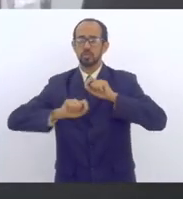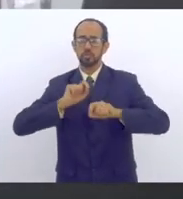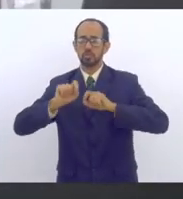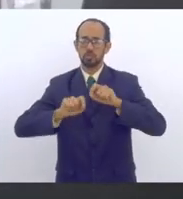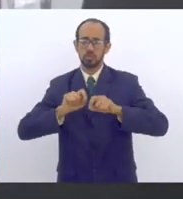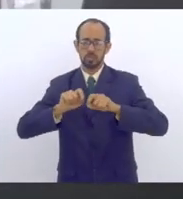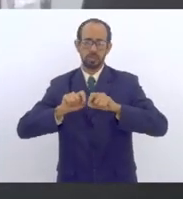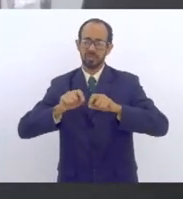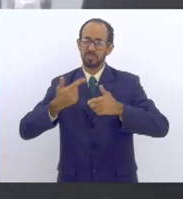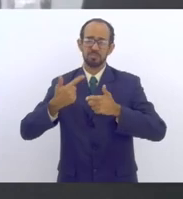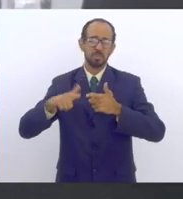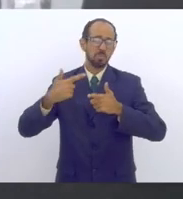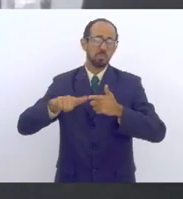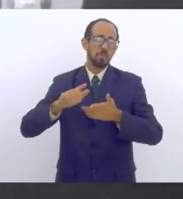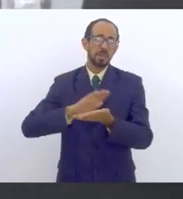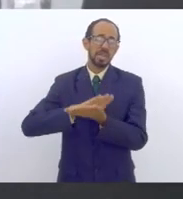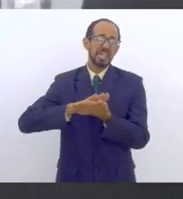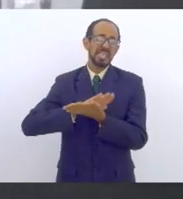um problema